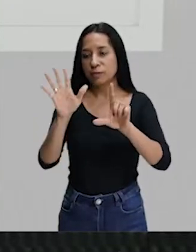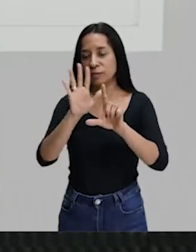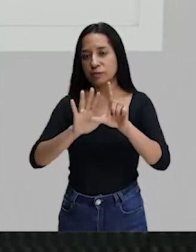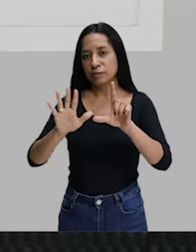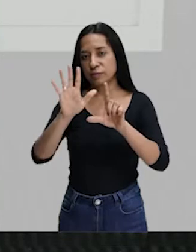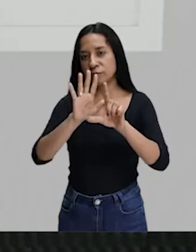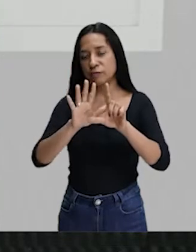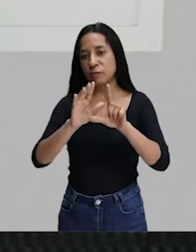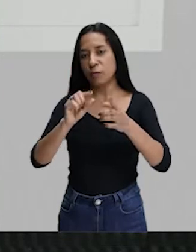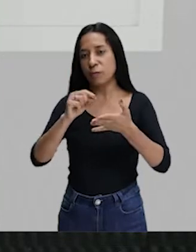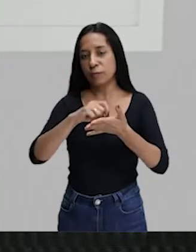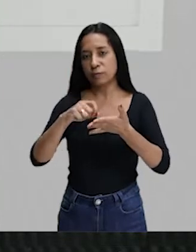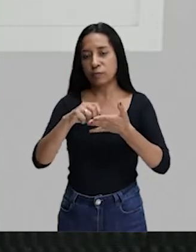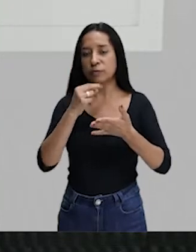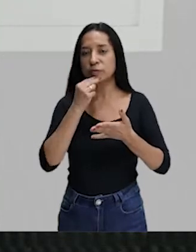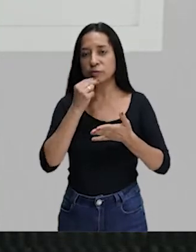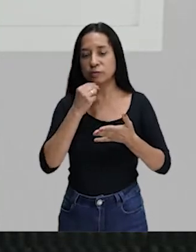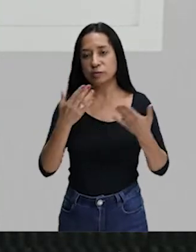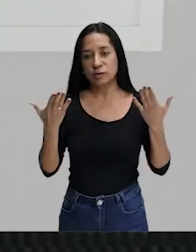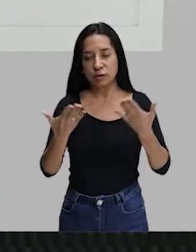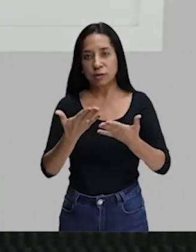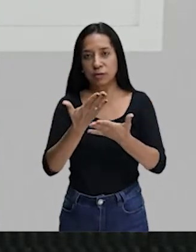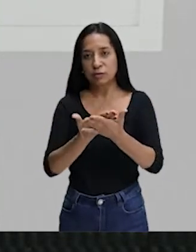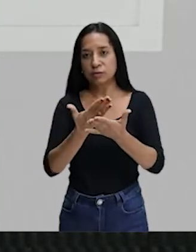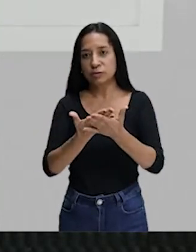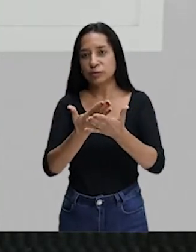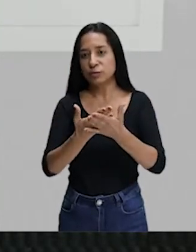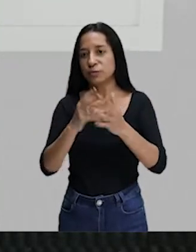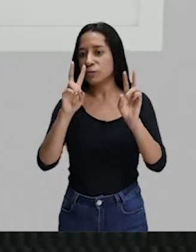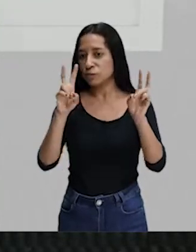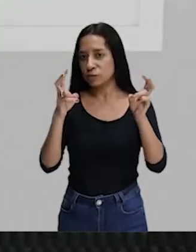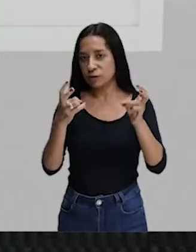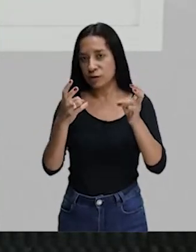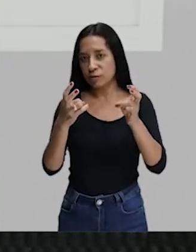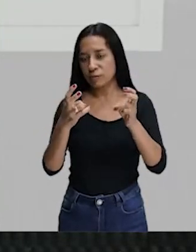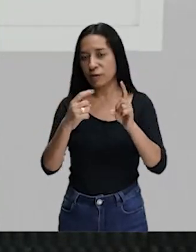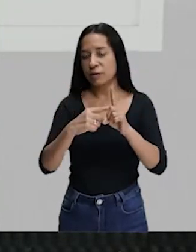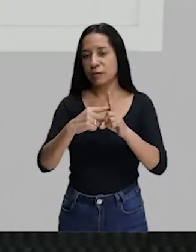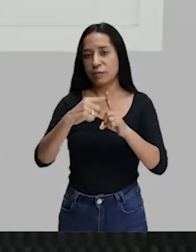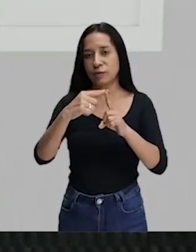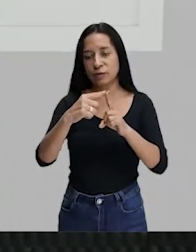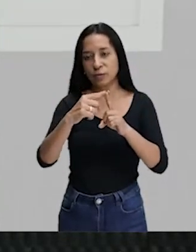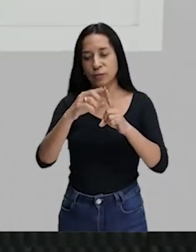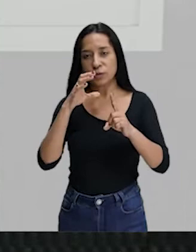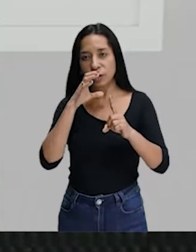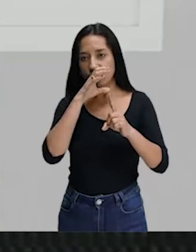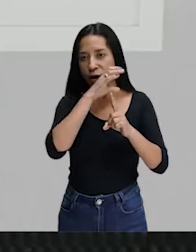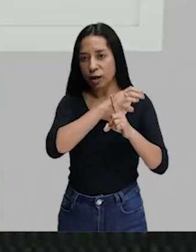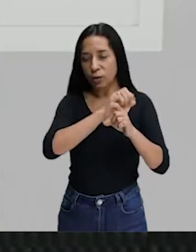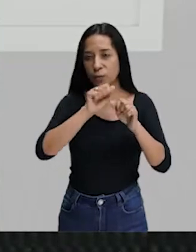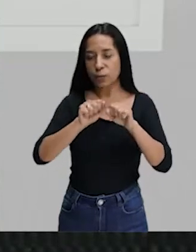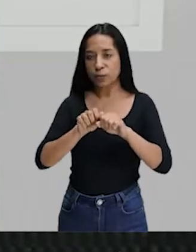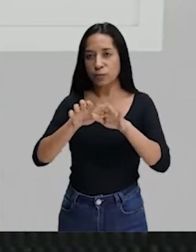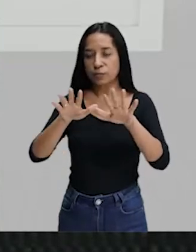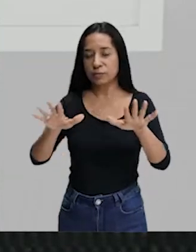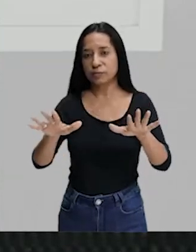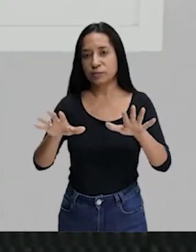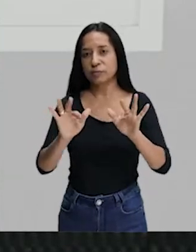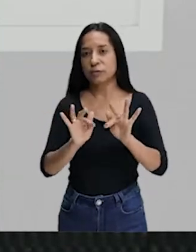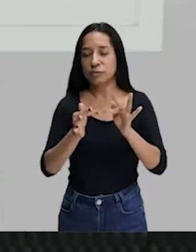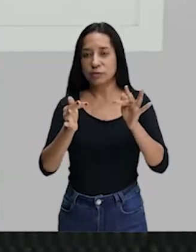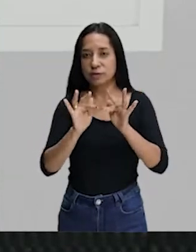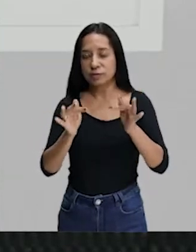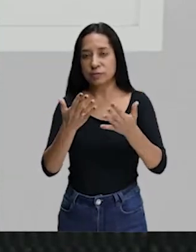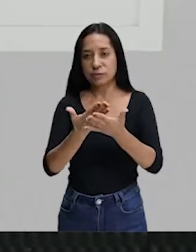aula de hoje nós vamos falar sobre temperatura, calor e a sua propagação, ok? Então, muito simples. Na aula de hoje nós